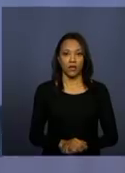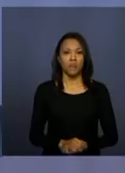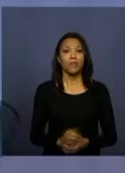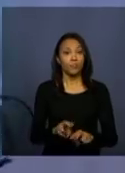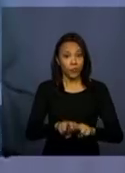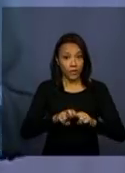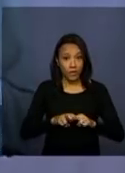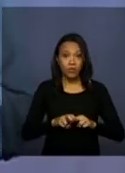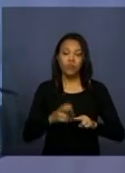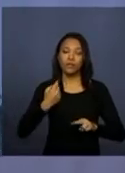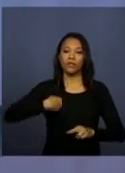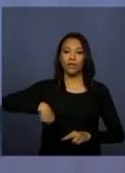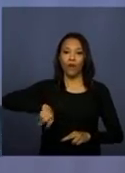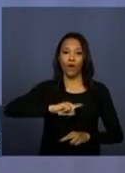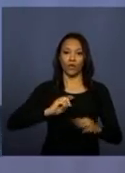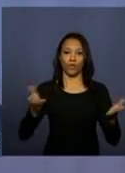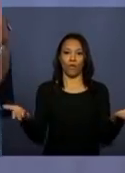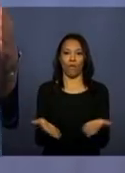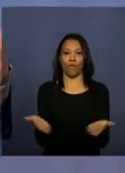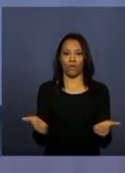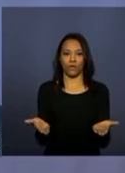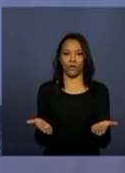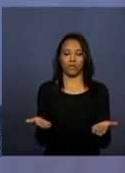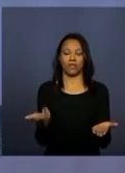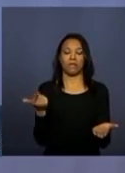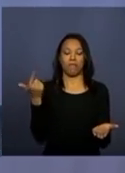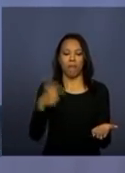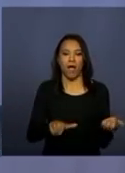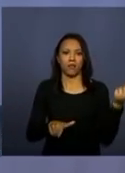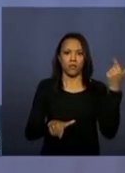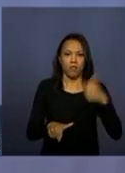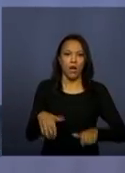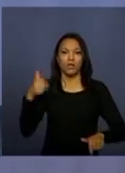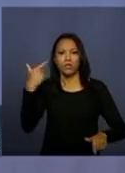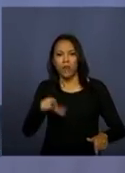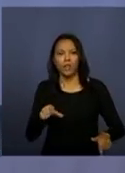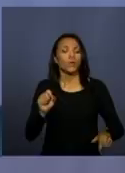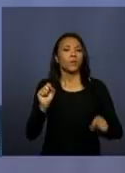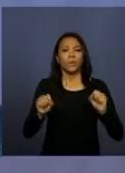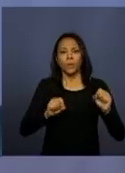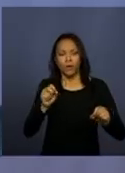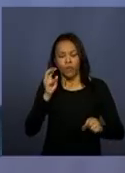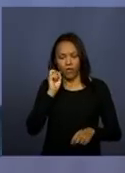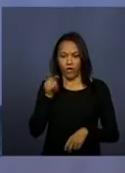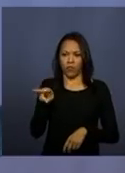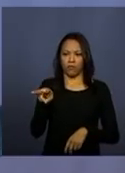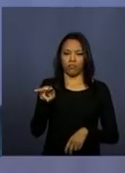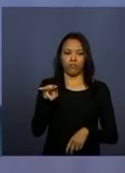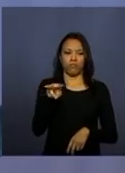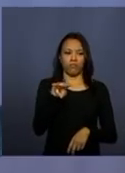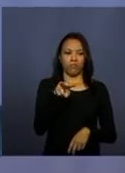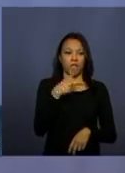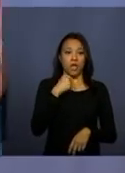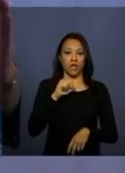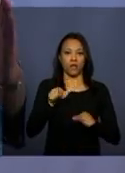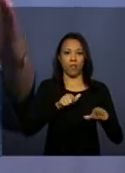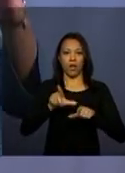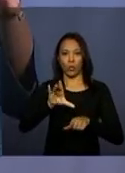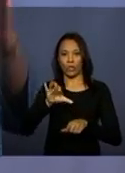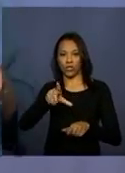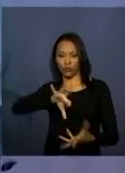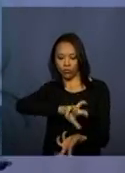e por isso nós hoje cada vez mais olhamos para os catadores como um